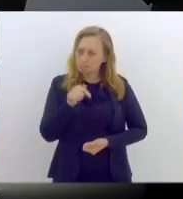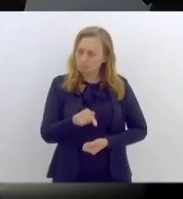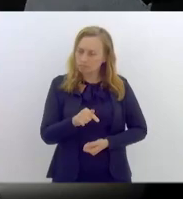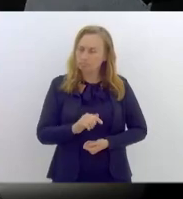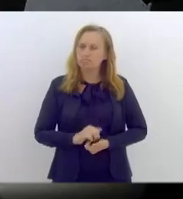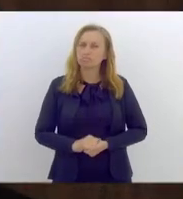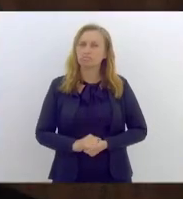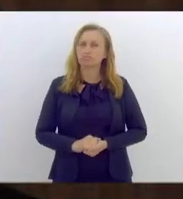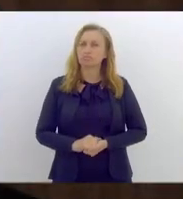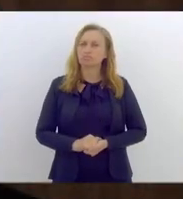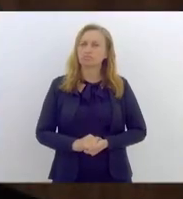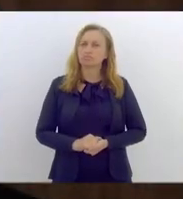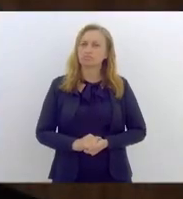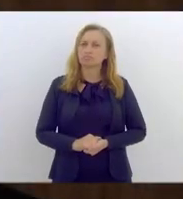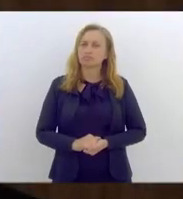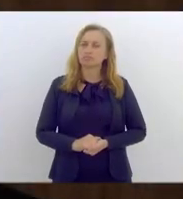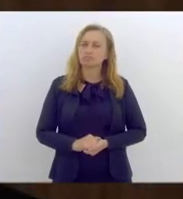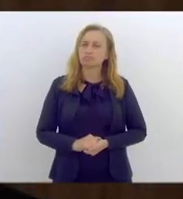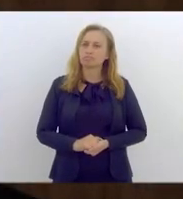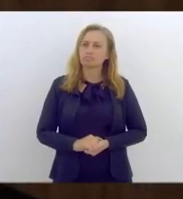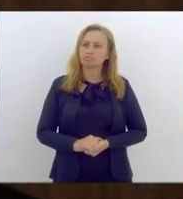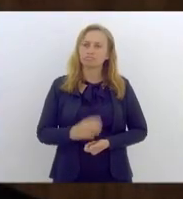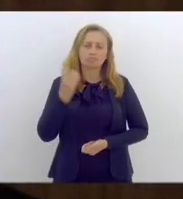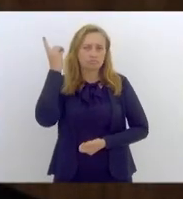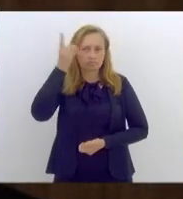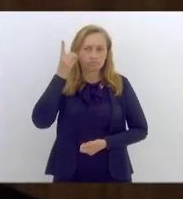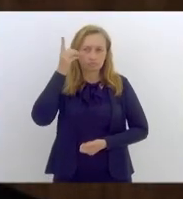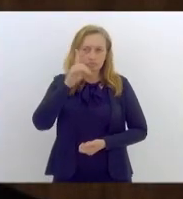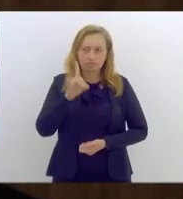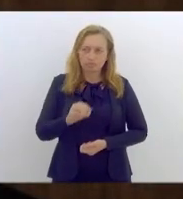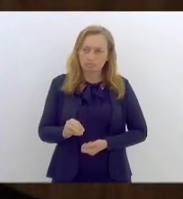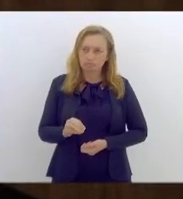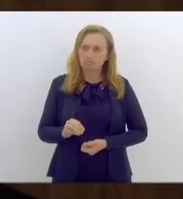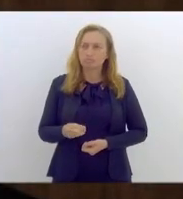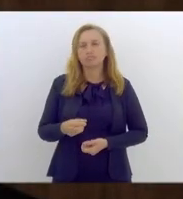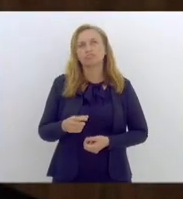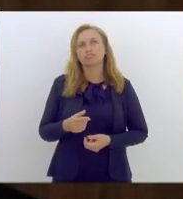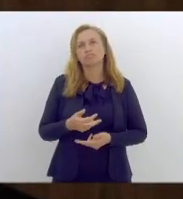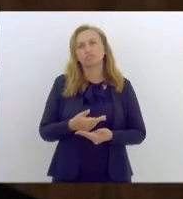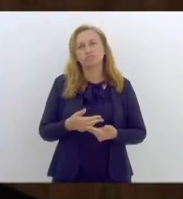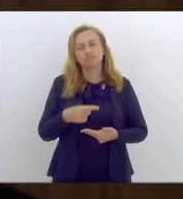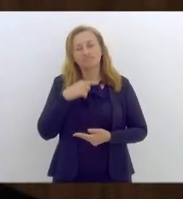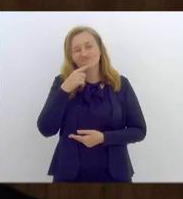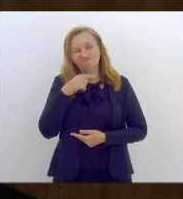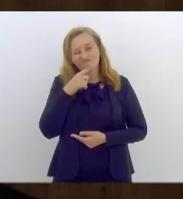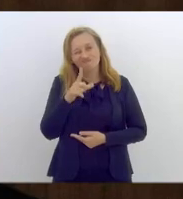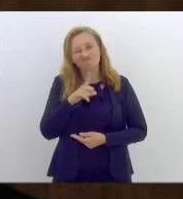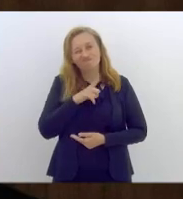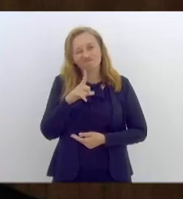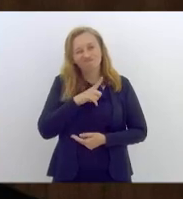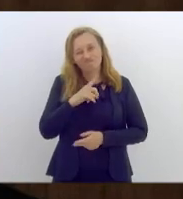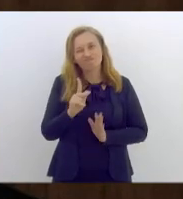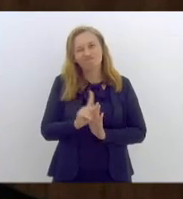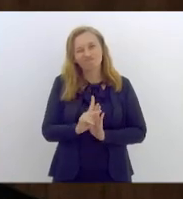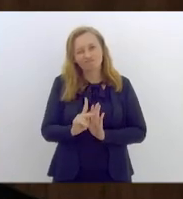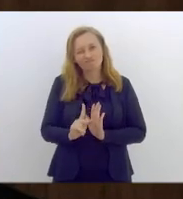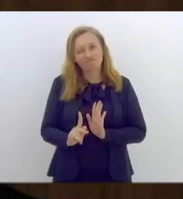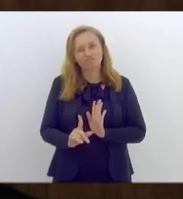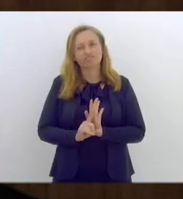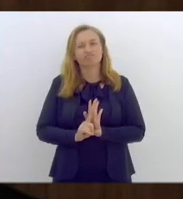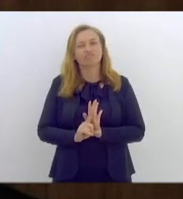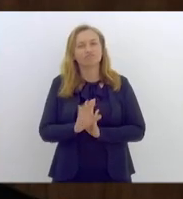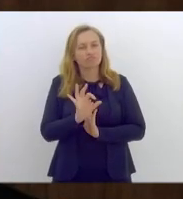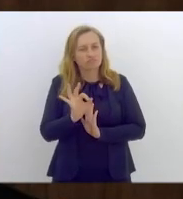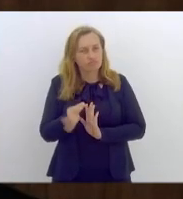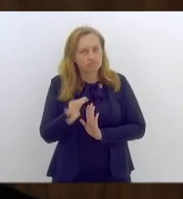meu bem querer pelo Deputado Marcelo Dino mas tenho muitas dúvidas sobre esse projeto é